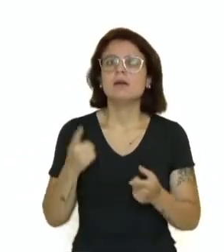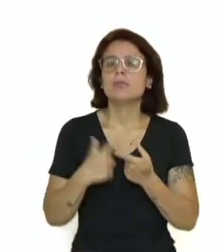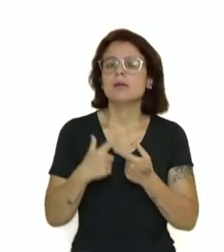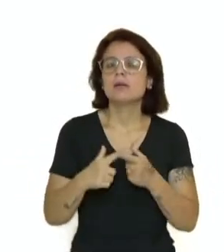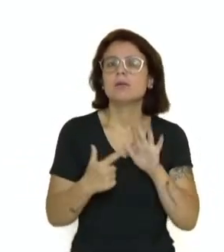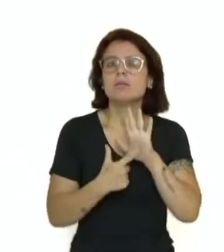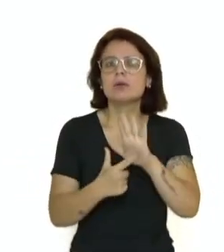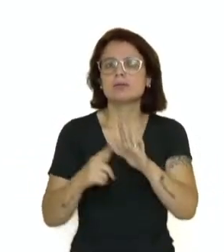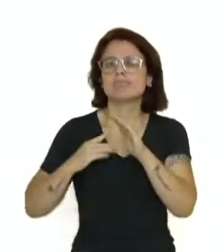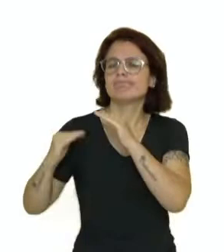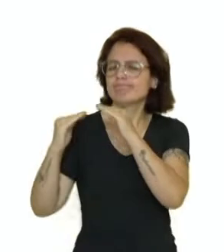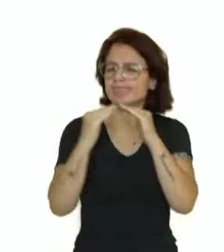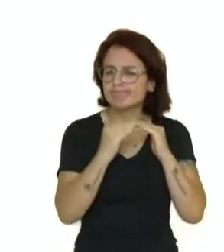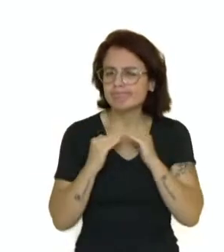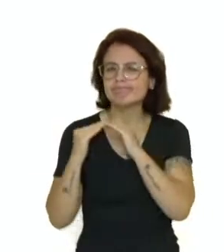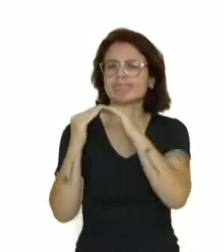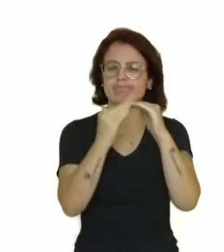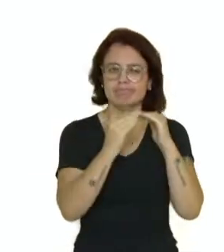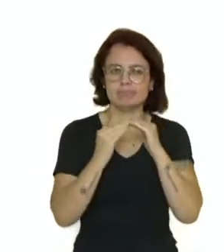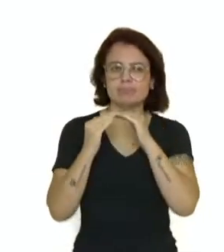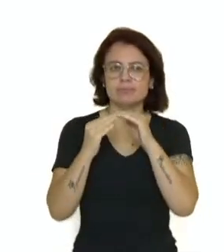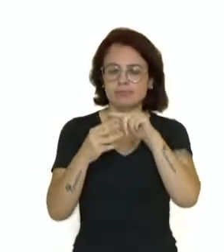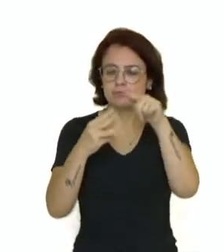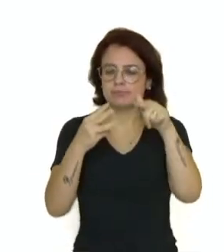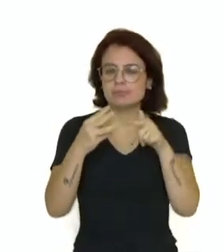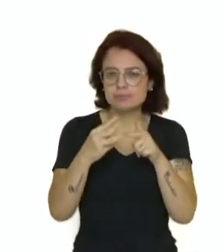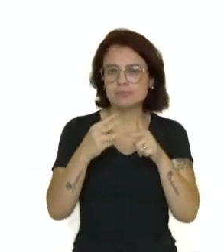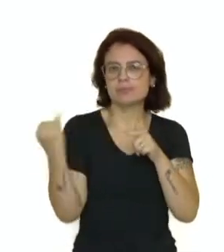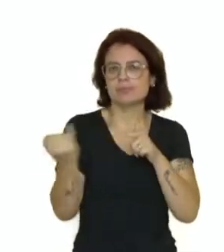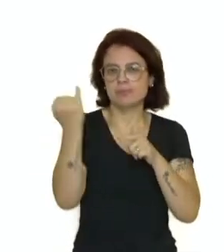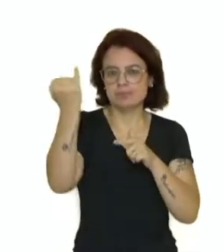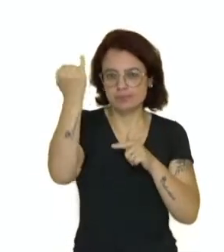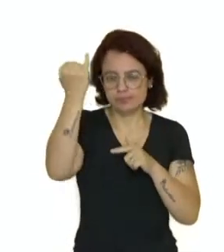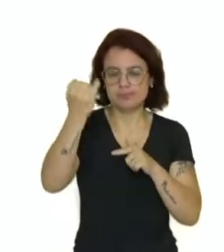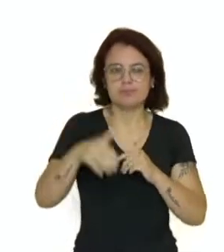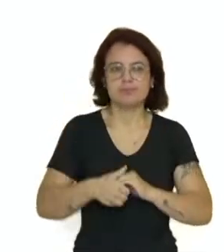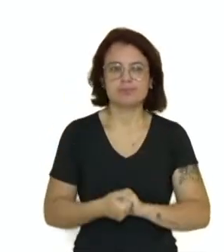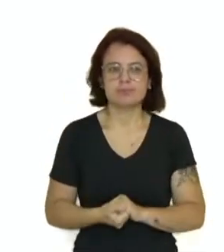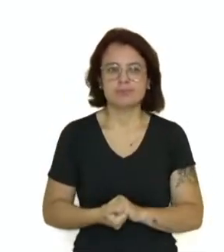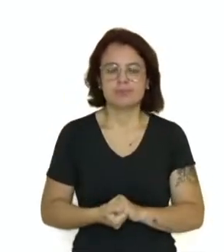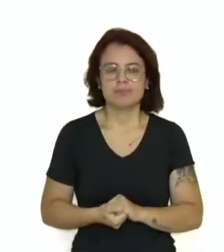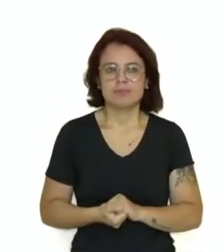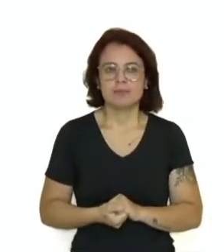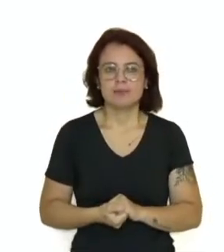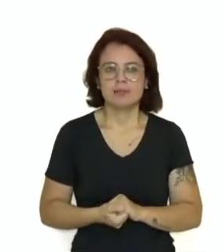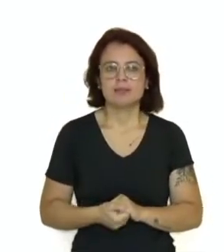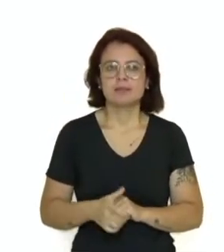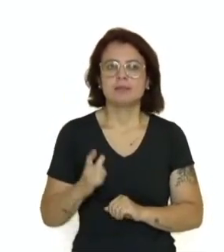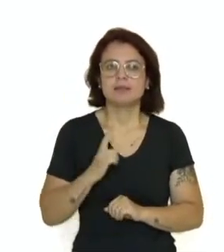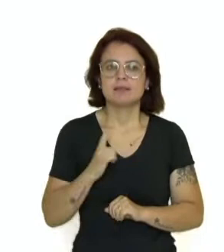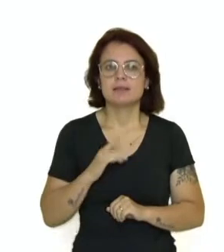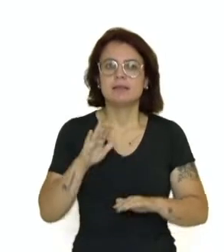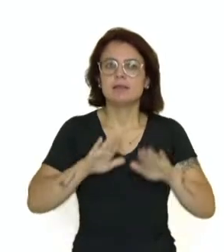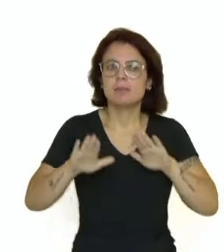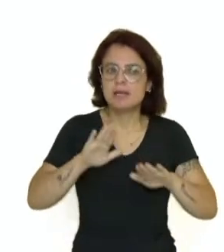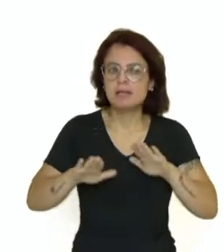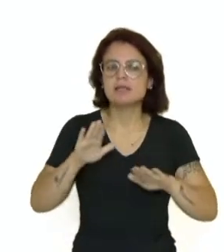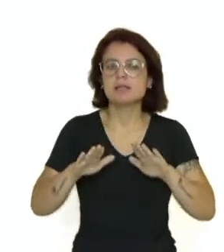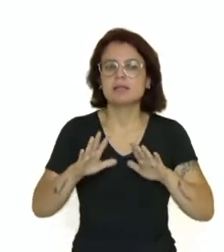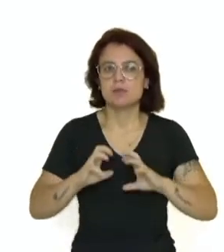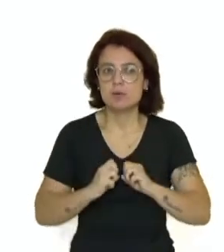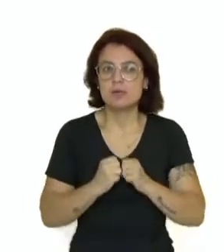de harmonia entre três virtudes fundamentais que regulamentam a alma humana: a temperança, a coragem e